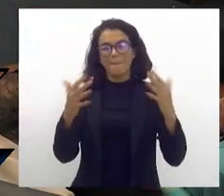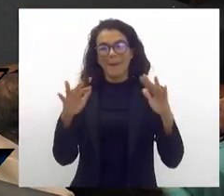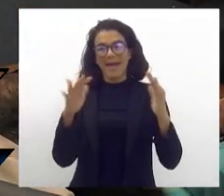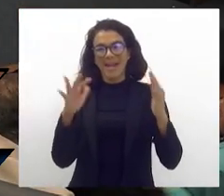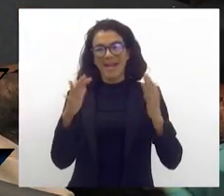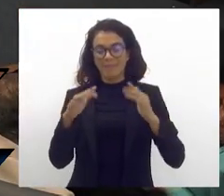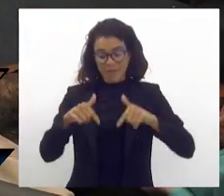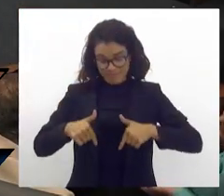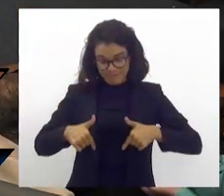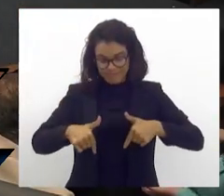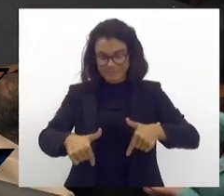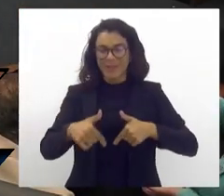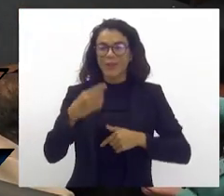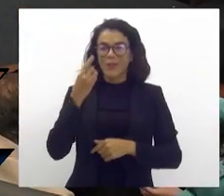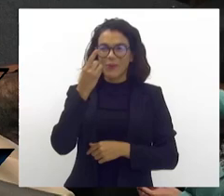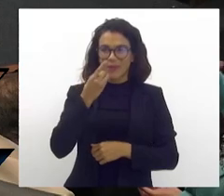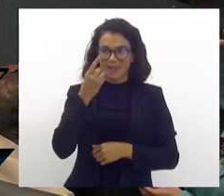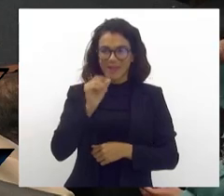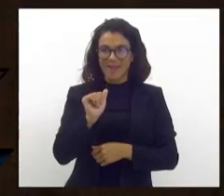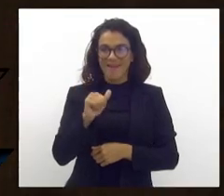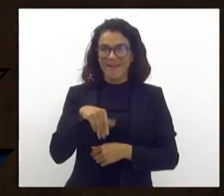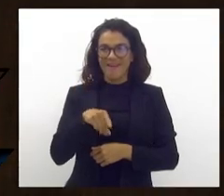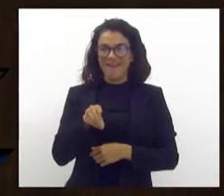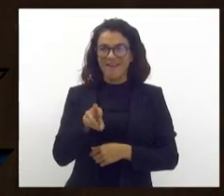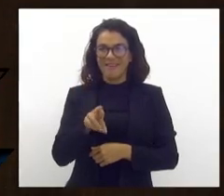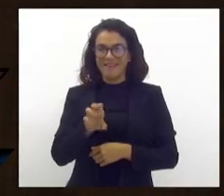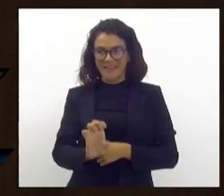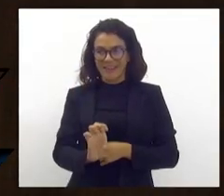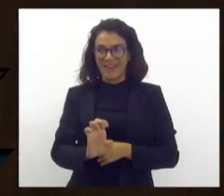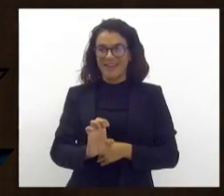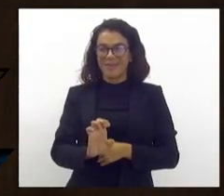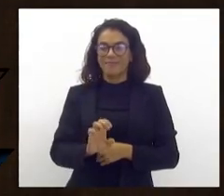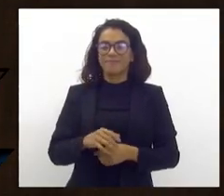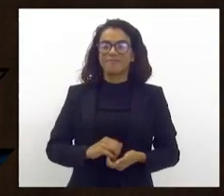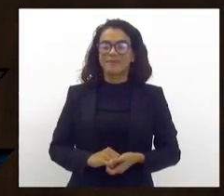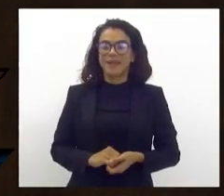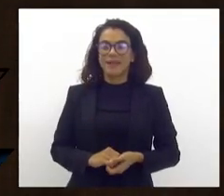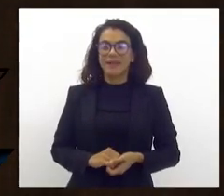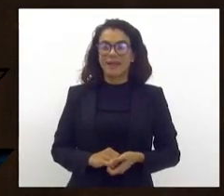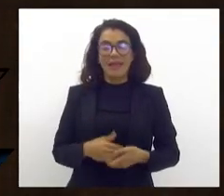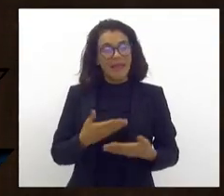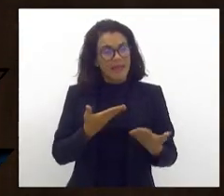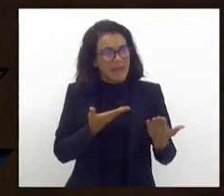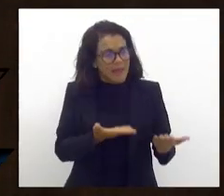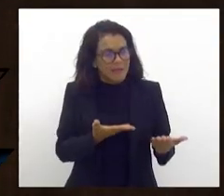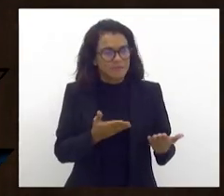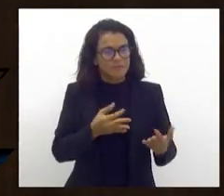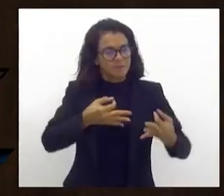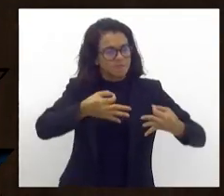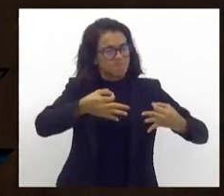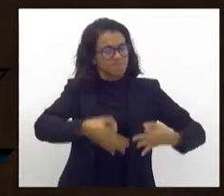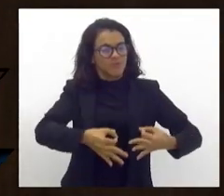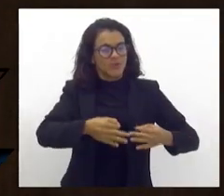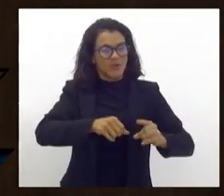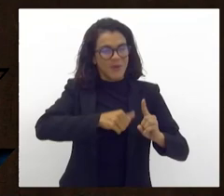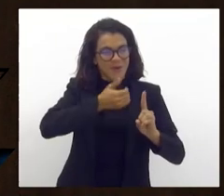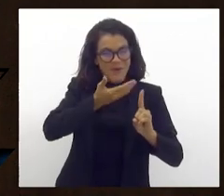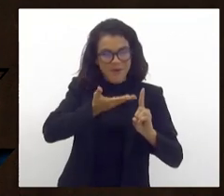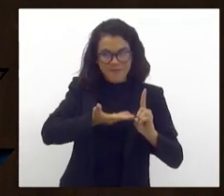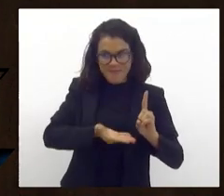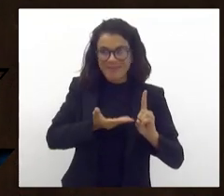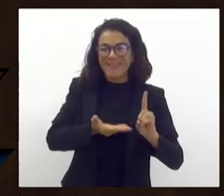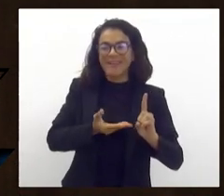parabenizar a iniciativa do deputado André Correia. Essa, além de ser uma justa homenagem,